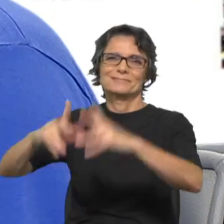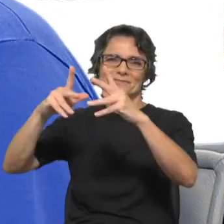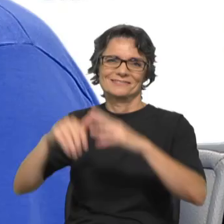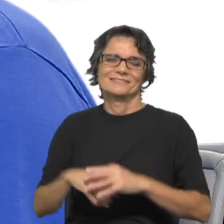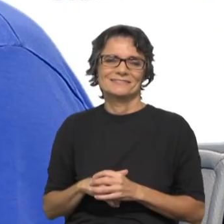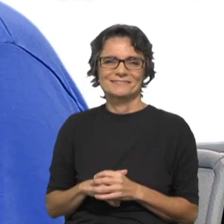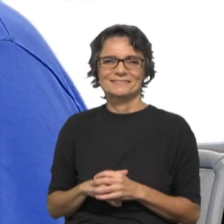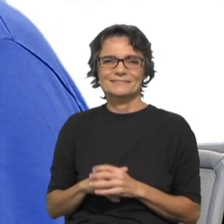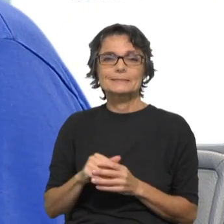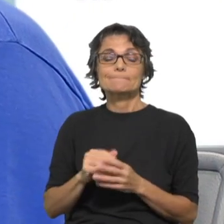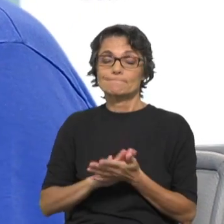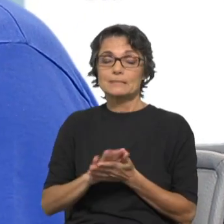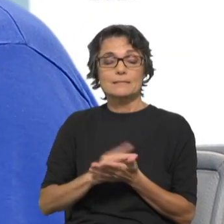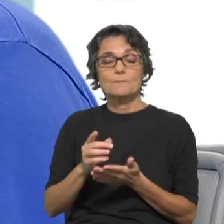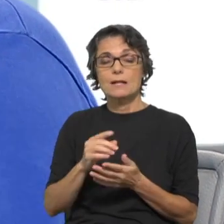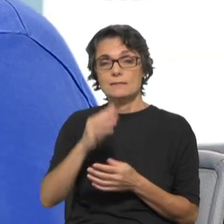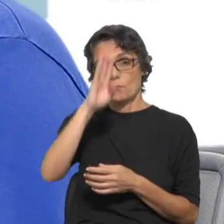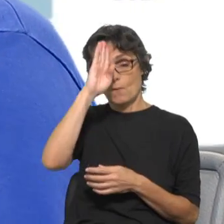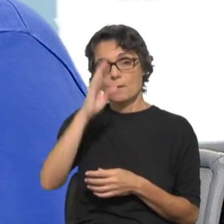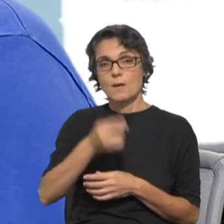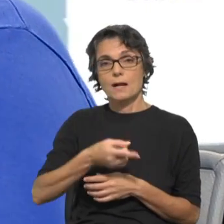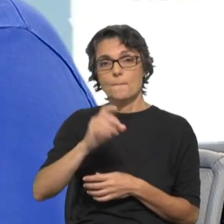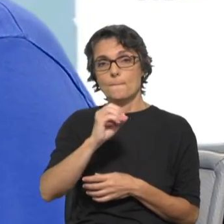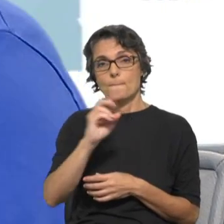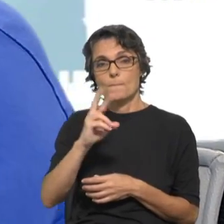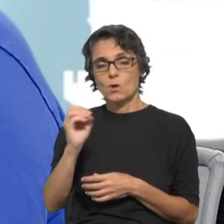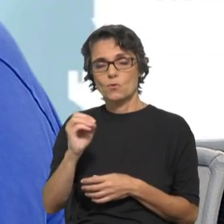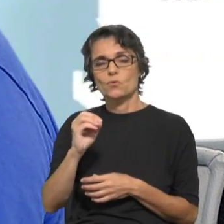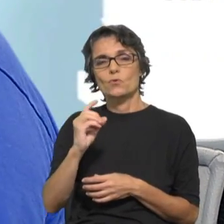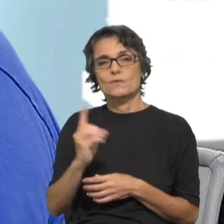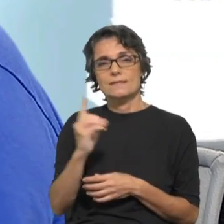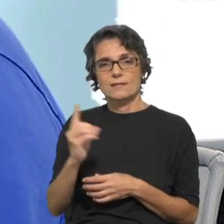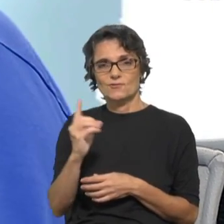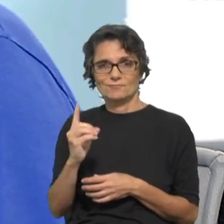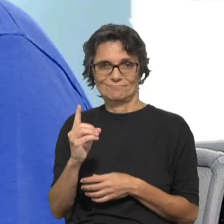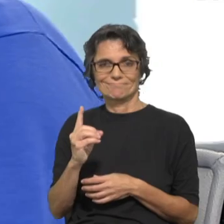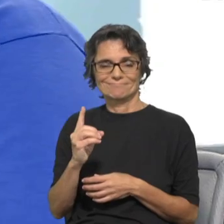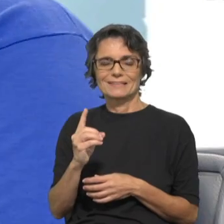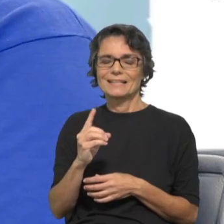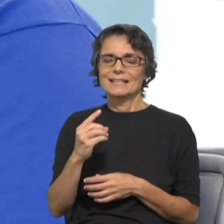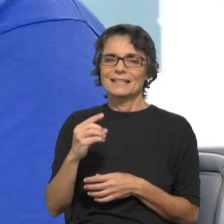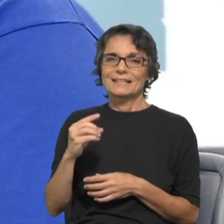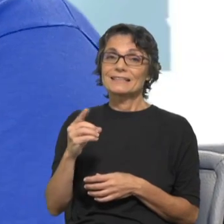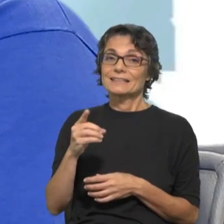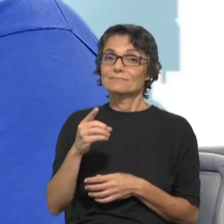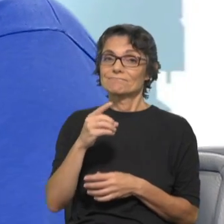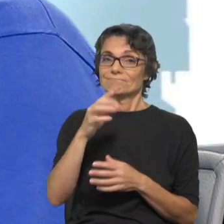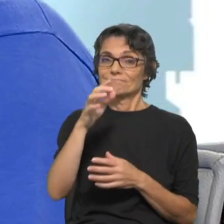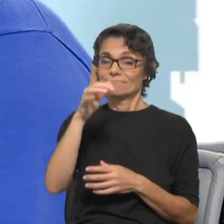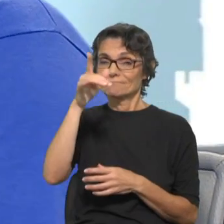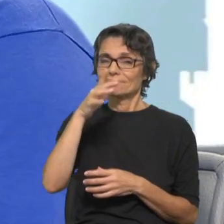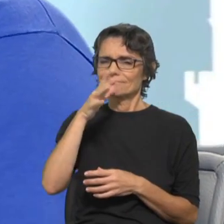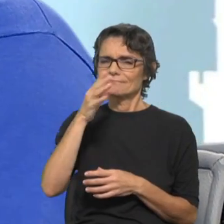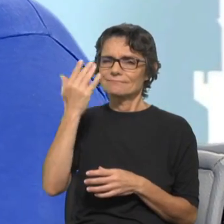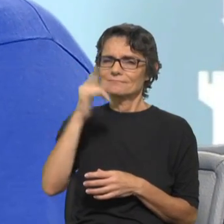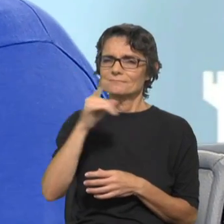no apelo do Papa Paulo VI, que os jovens sejam evangelizadores dos outros jovens. É por isso que a equipa do movimento, como nós já